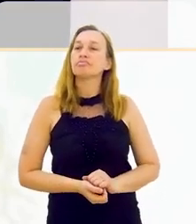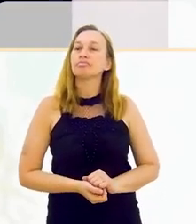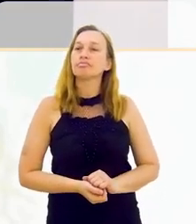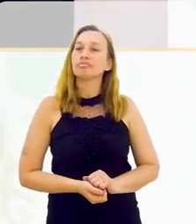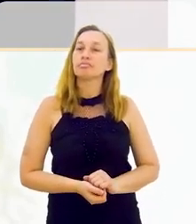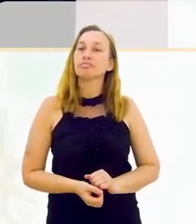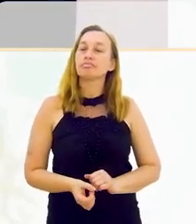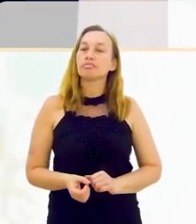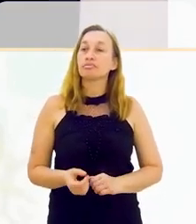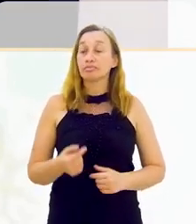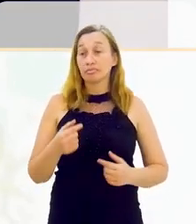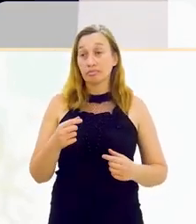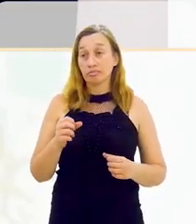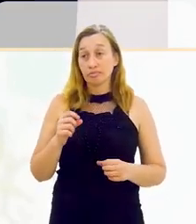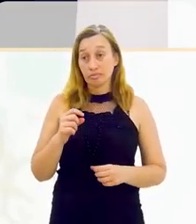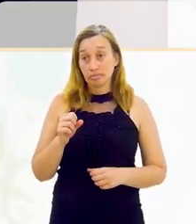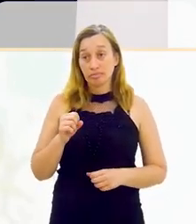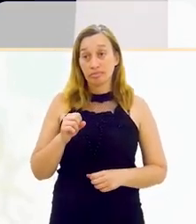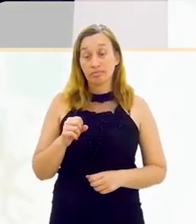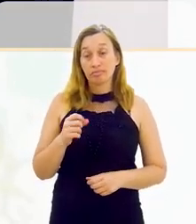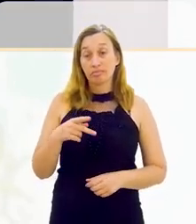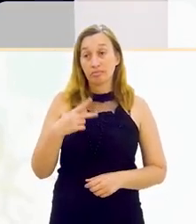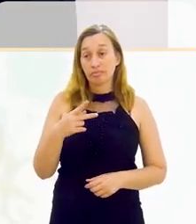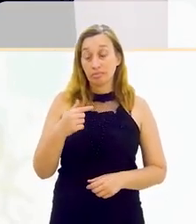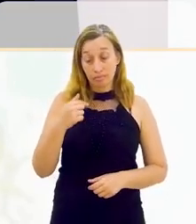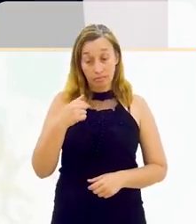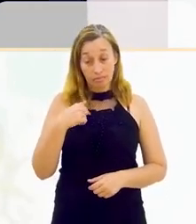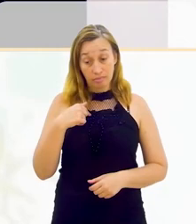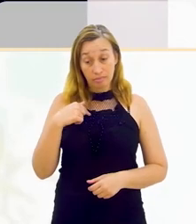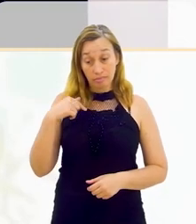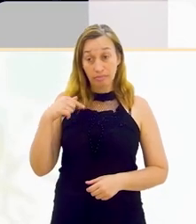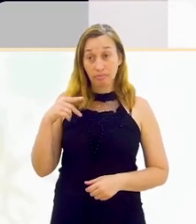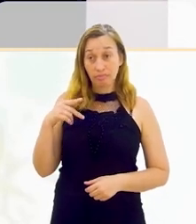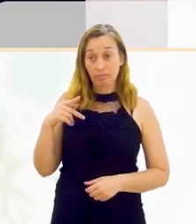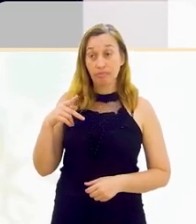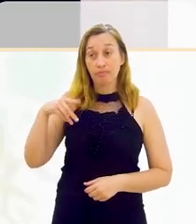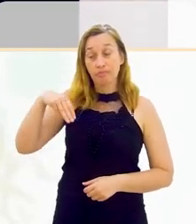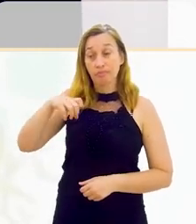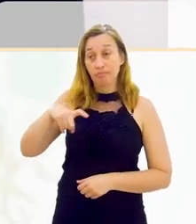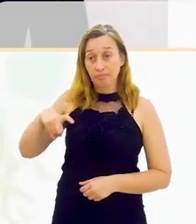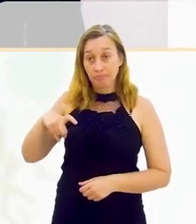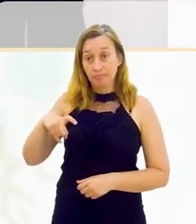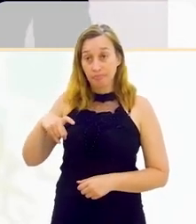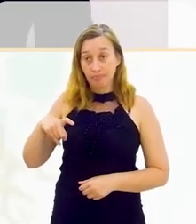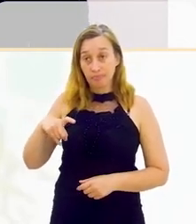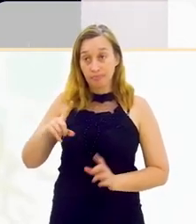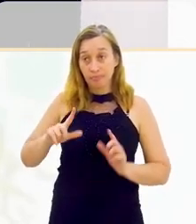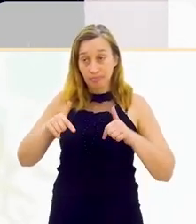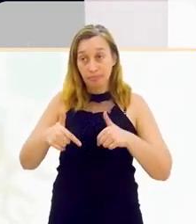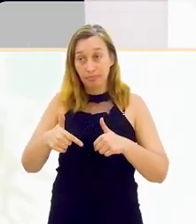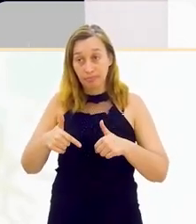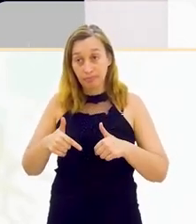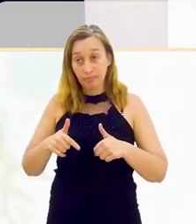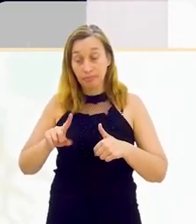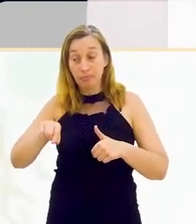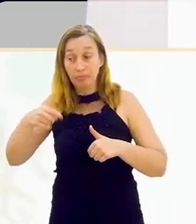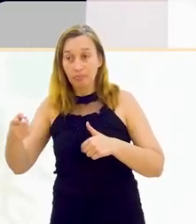fazer o Romeu, é o Max naquela circunstância que o Romeu está. Então, é meio que esse exercício aí